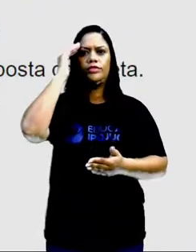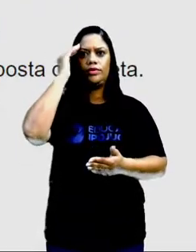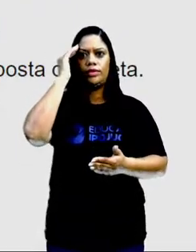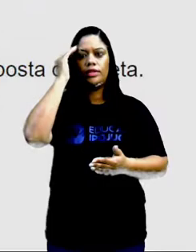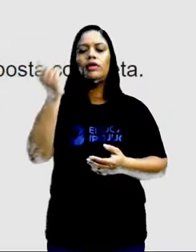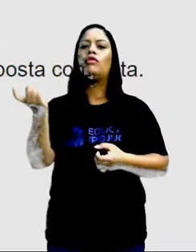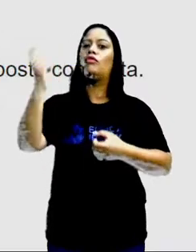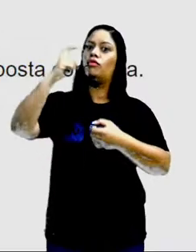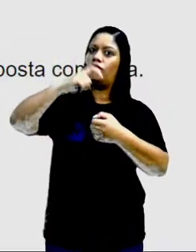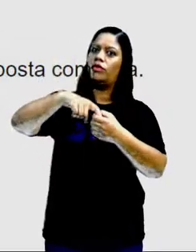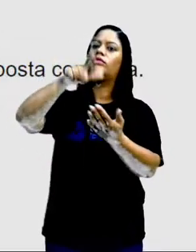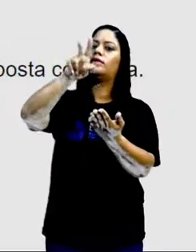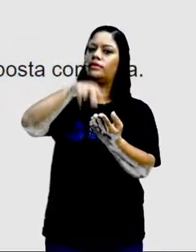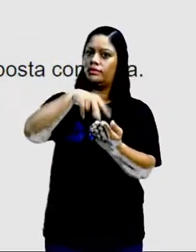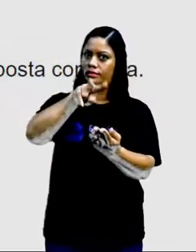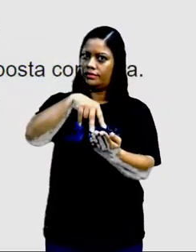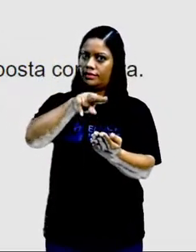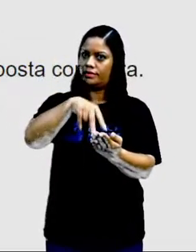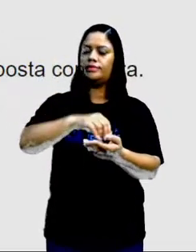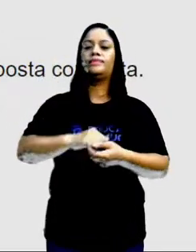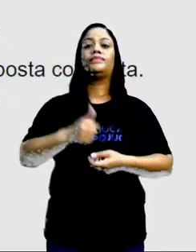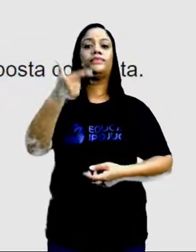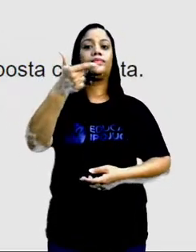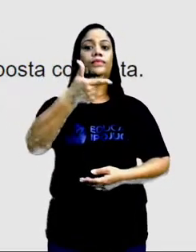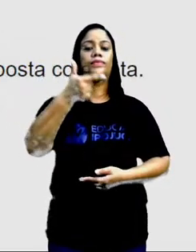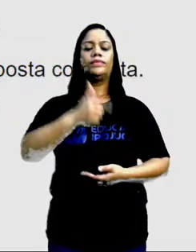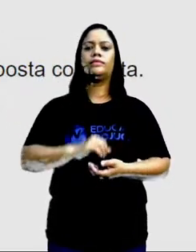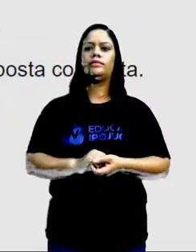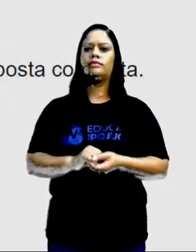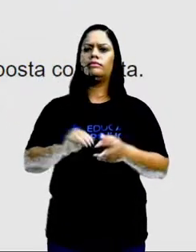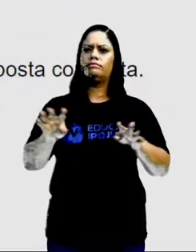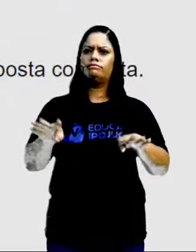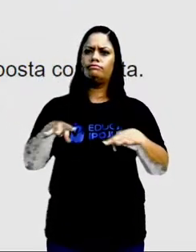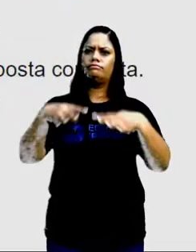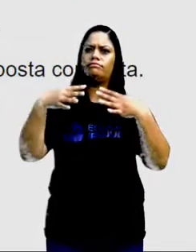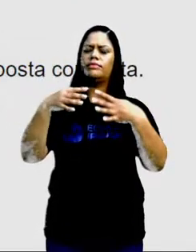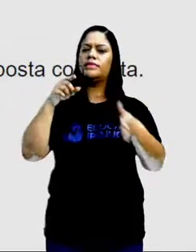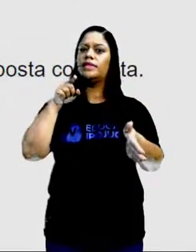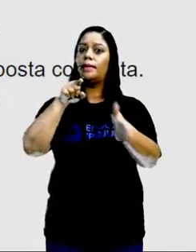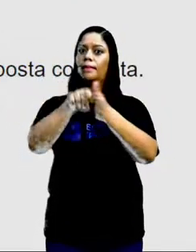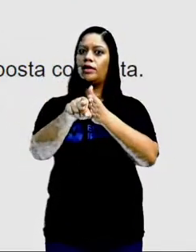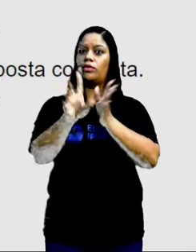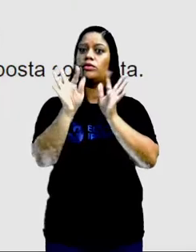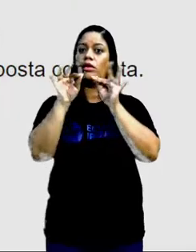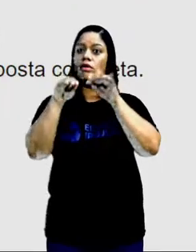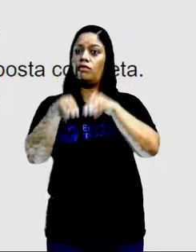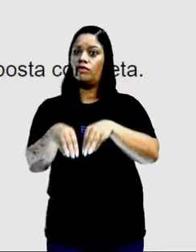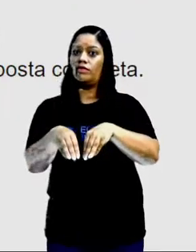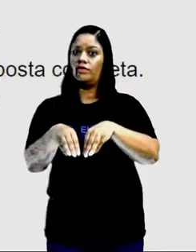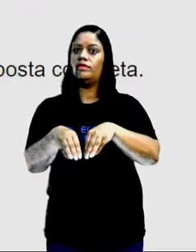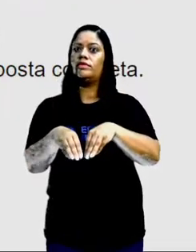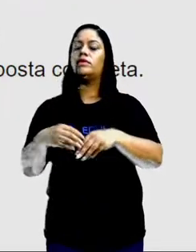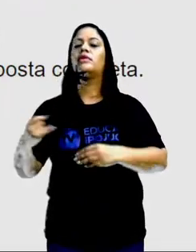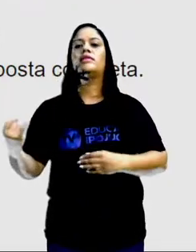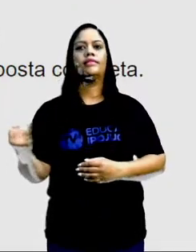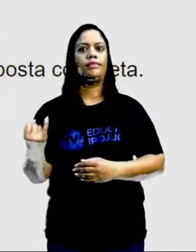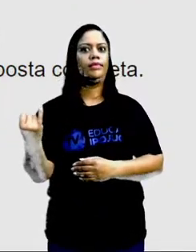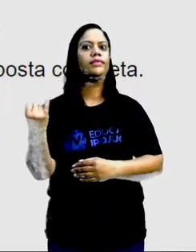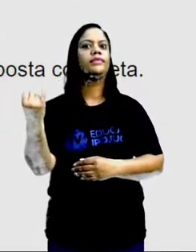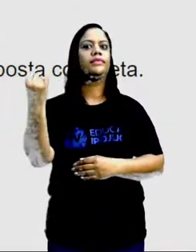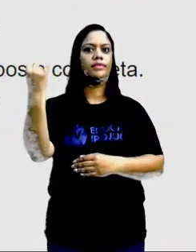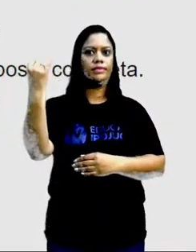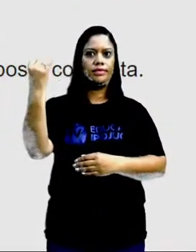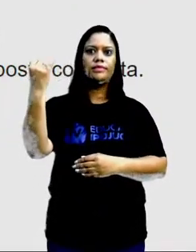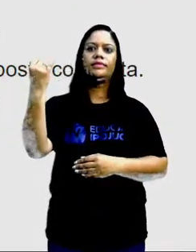entendeu, releia. 2, prestar atenção na pergunta final. É importante.